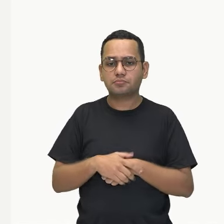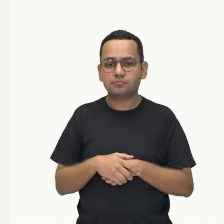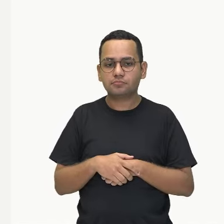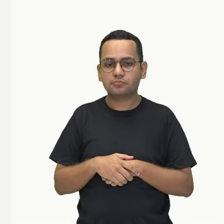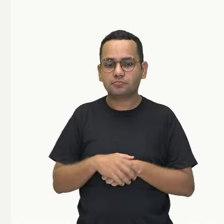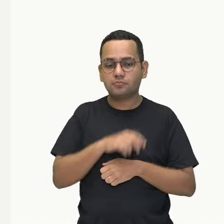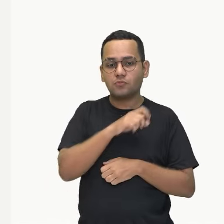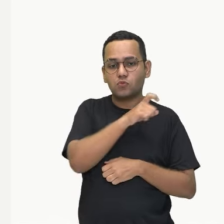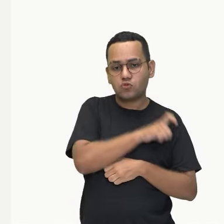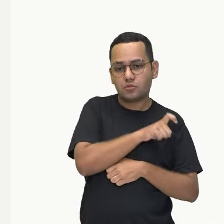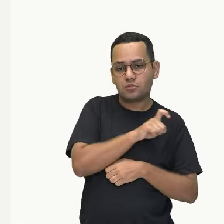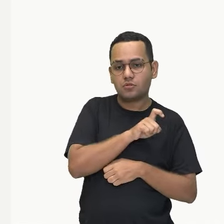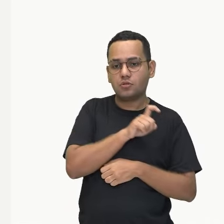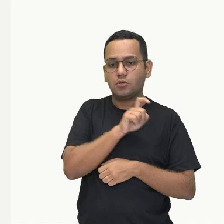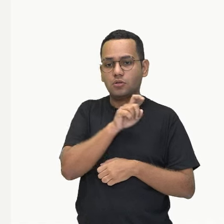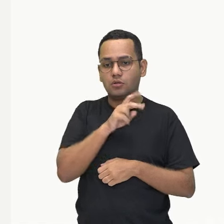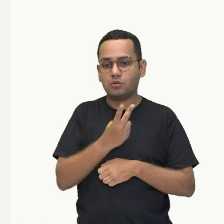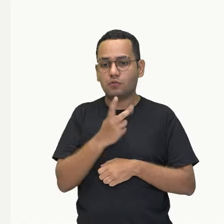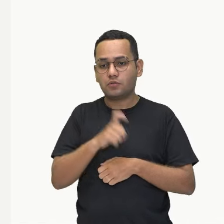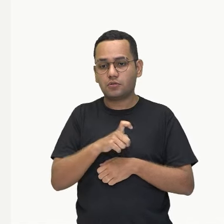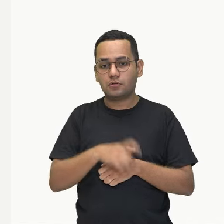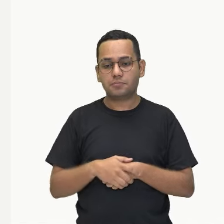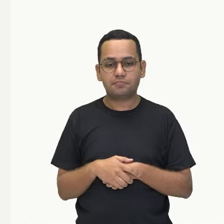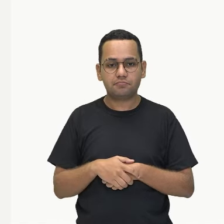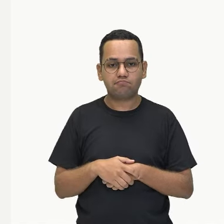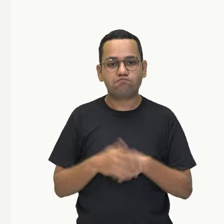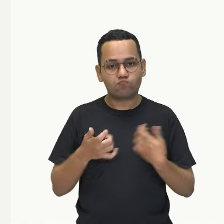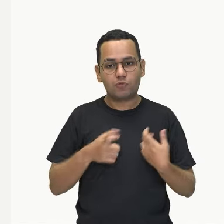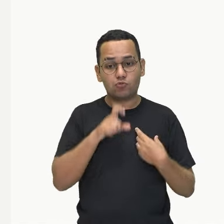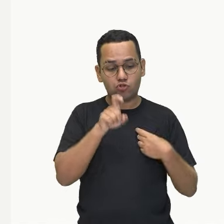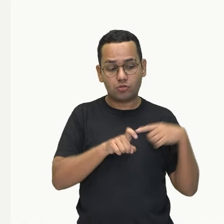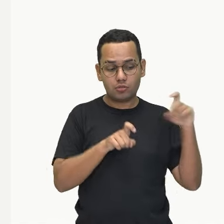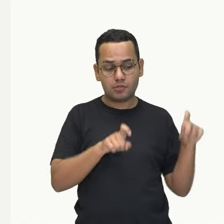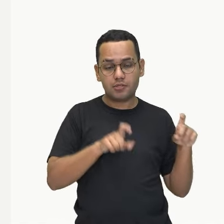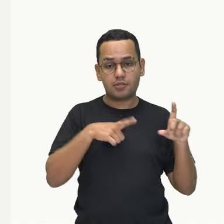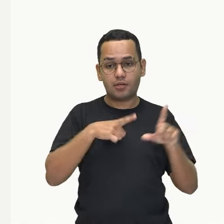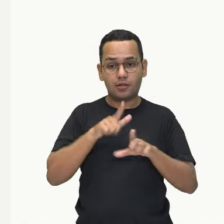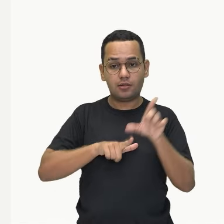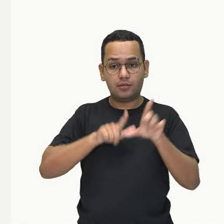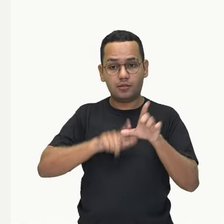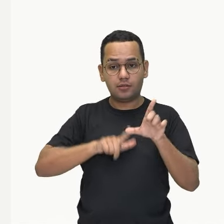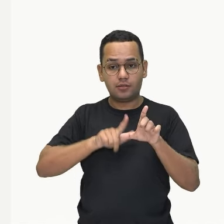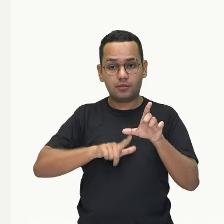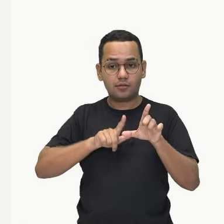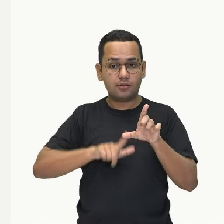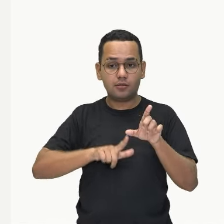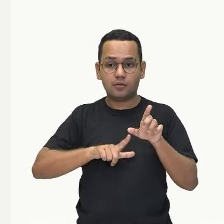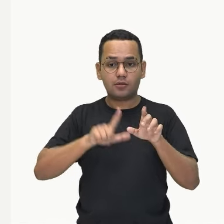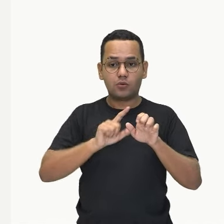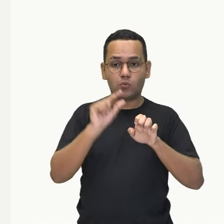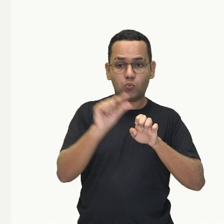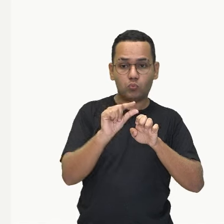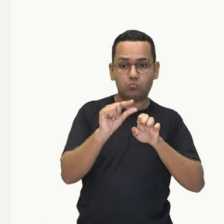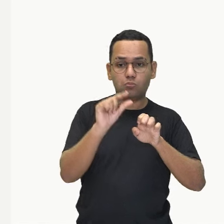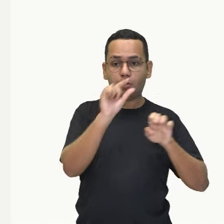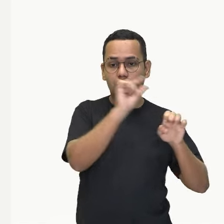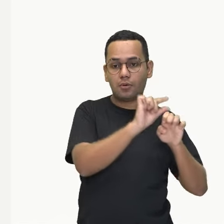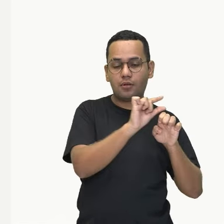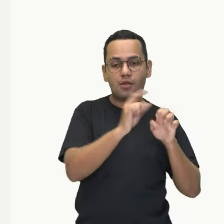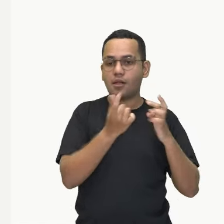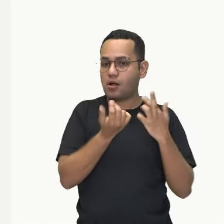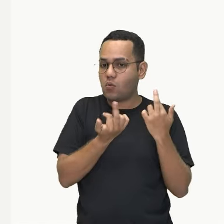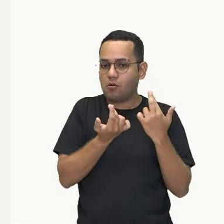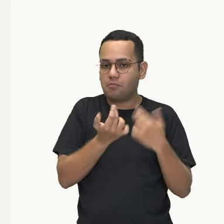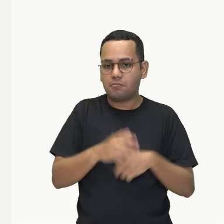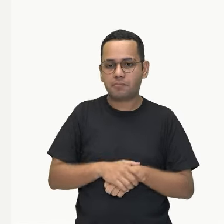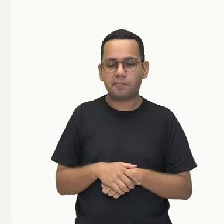2x. Porque todos eles possuem a mesma variável com o mesmo expoente. Tá? Então, eu vou deixar aqui um do